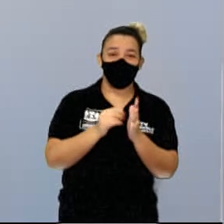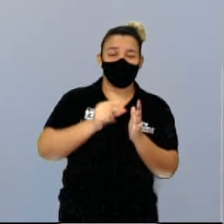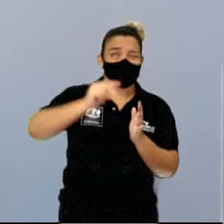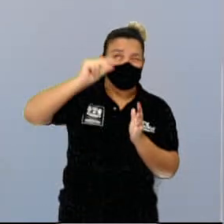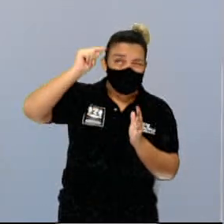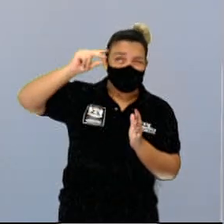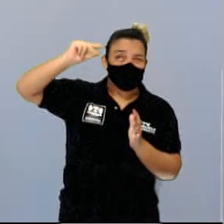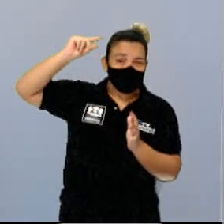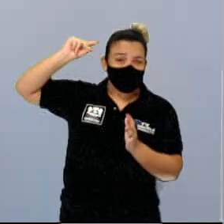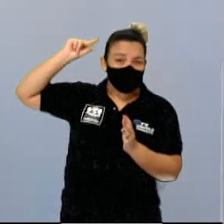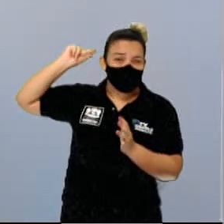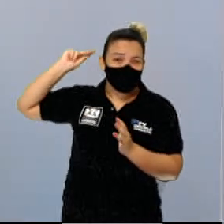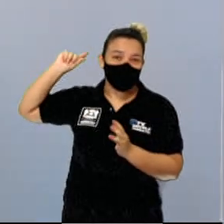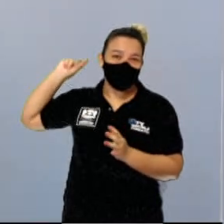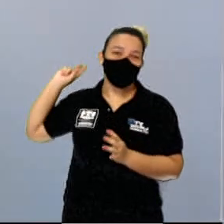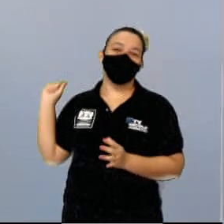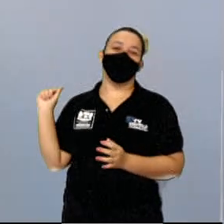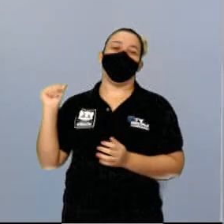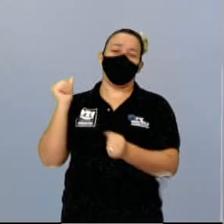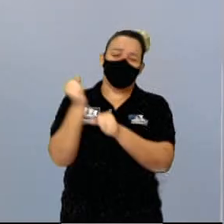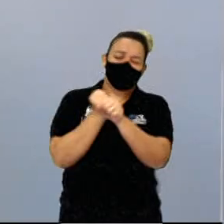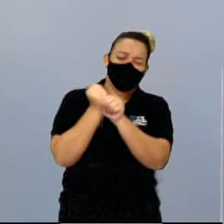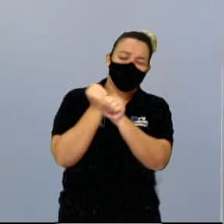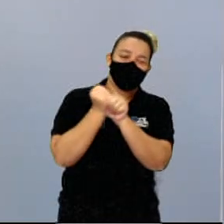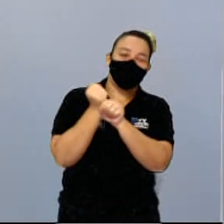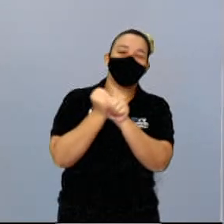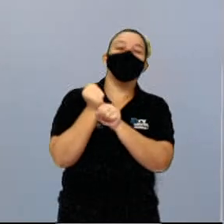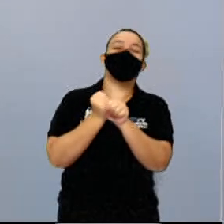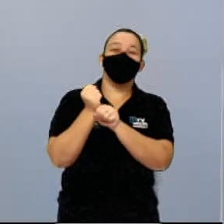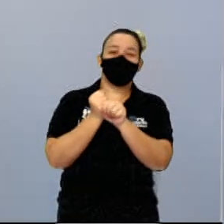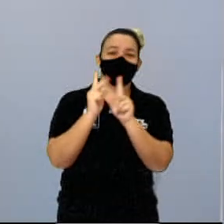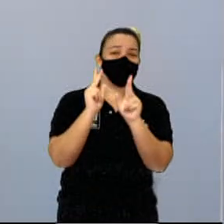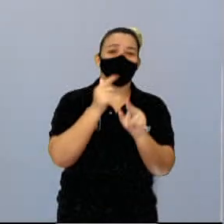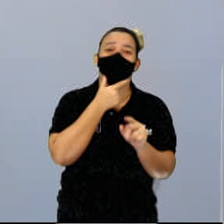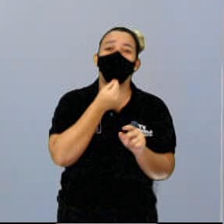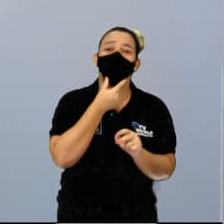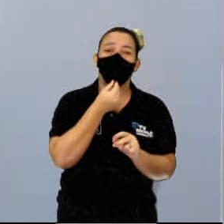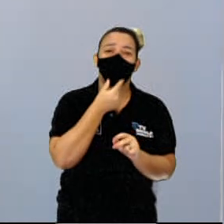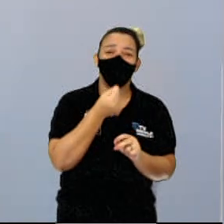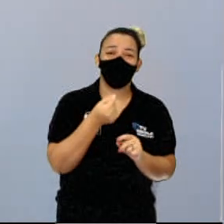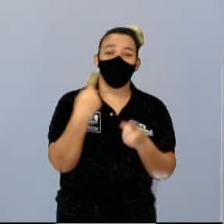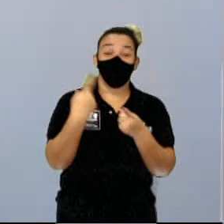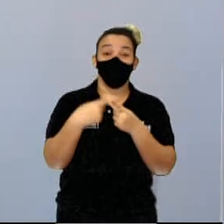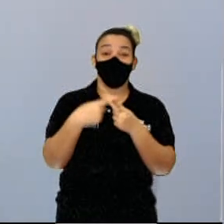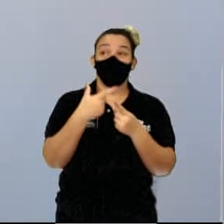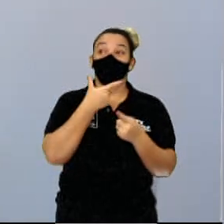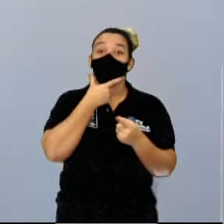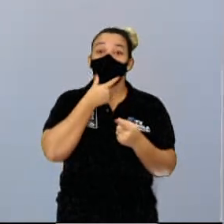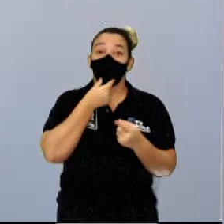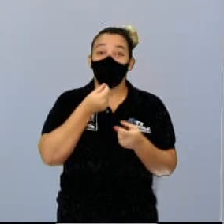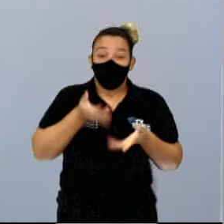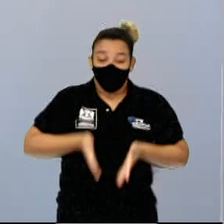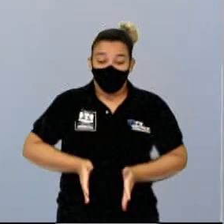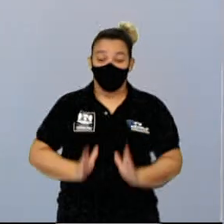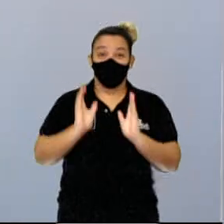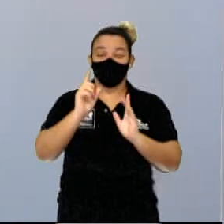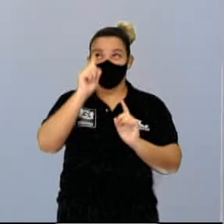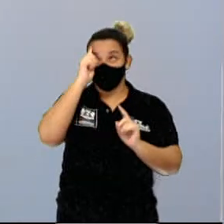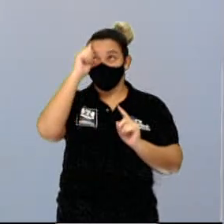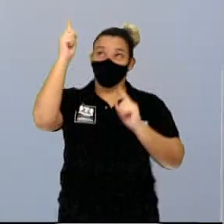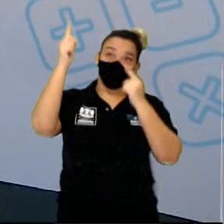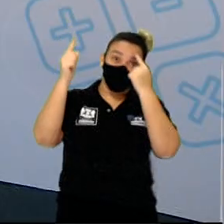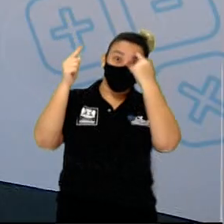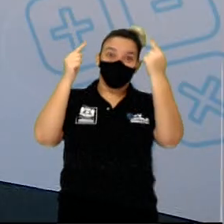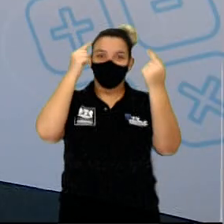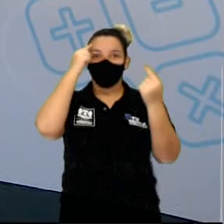homem. O homem, ele surge já com essa capacidade criativa de narrar histórias e junto com essa capacidade